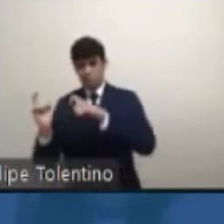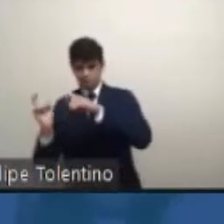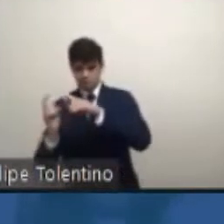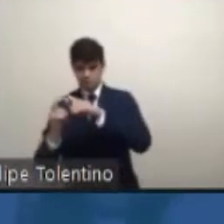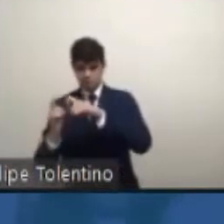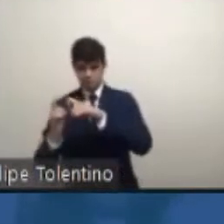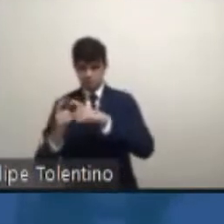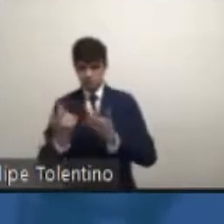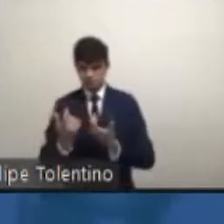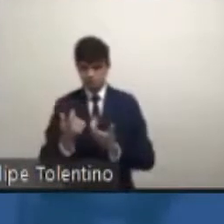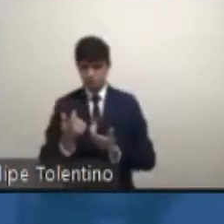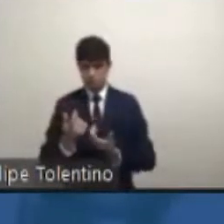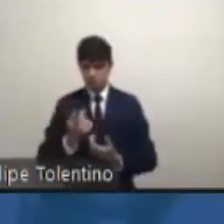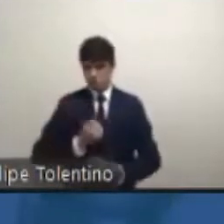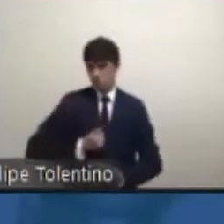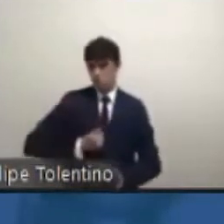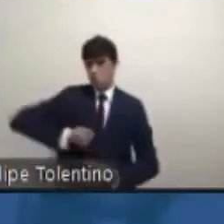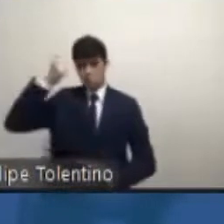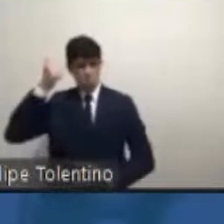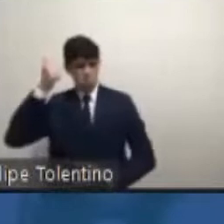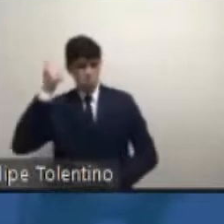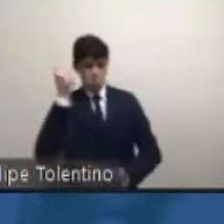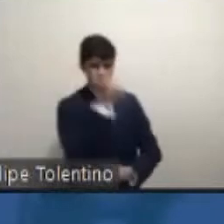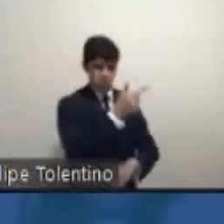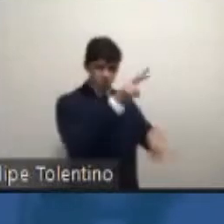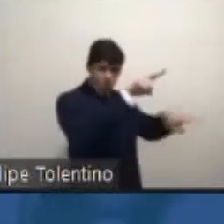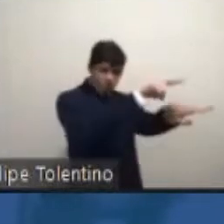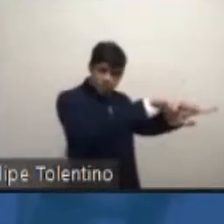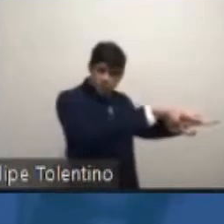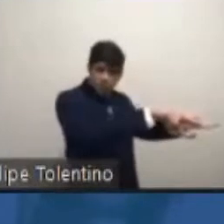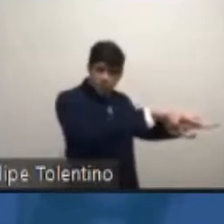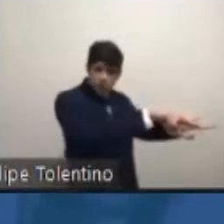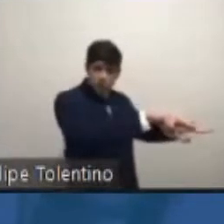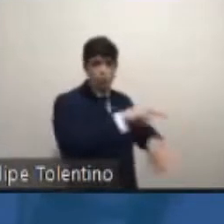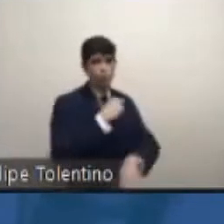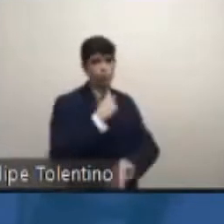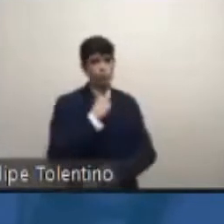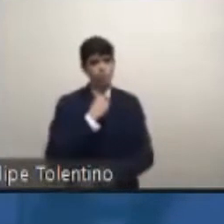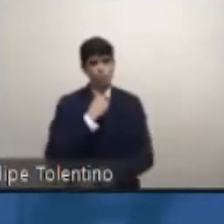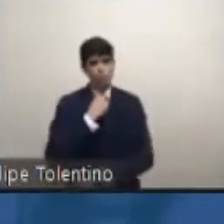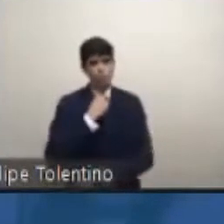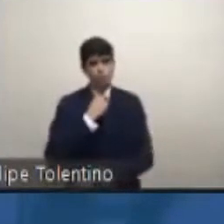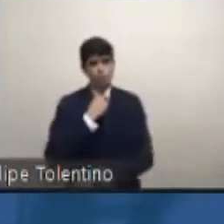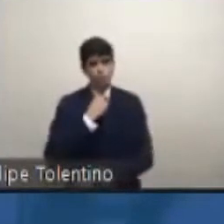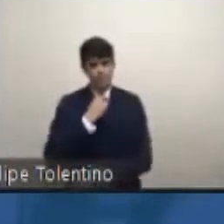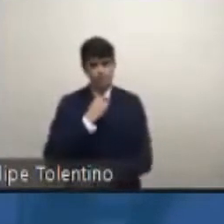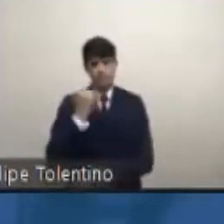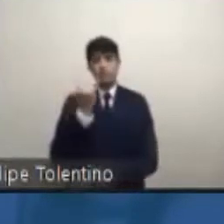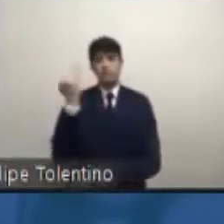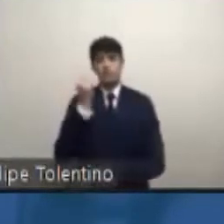cientificamente reconhecidos para poder tratar o paciente, para poder beneficiar o paciente. Então, o que se recomenda é que esses protocolos